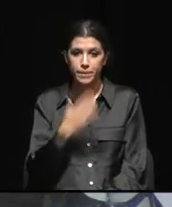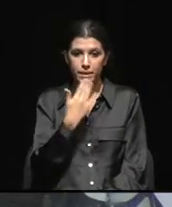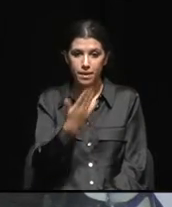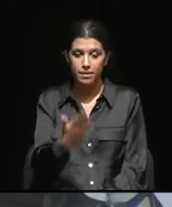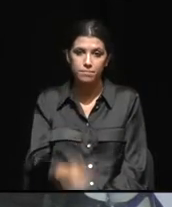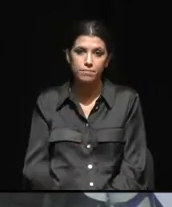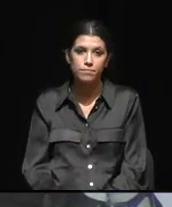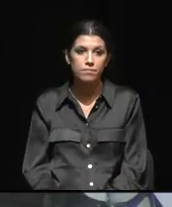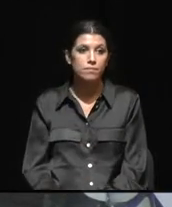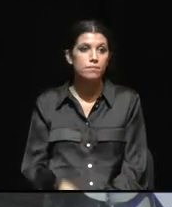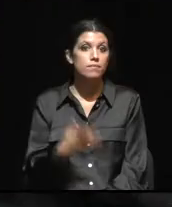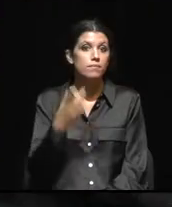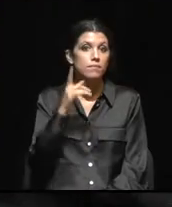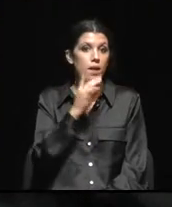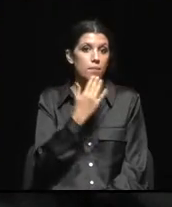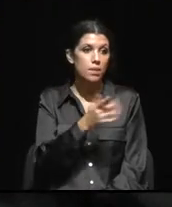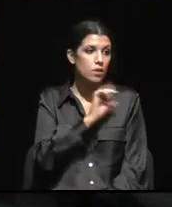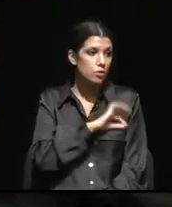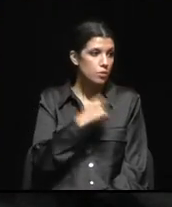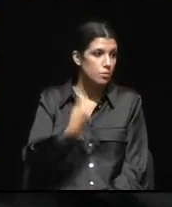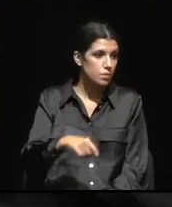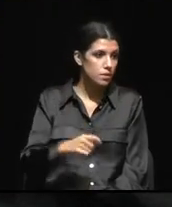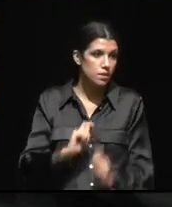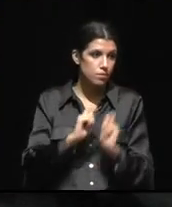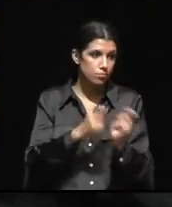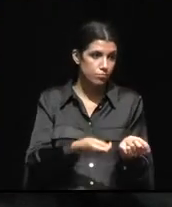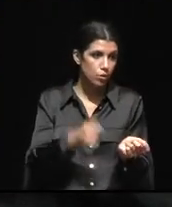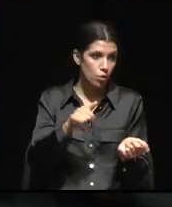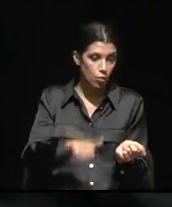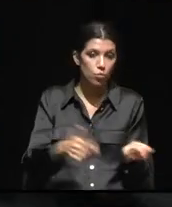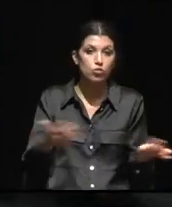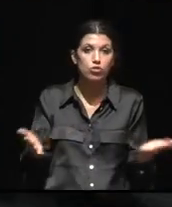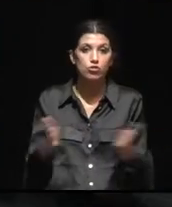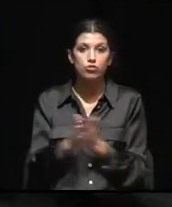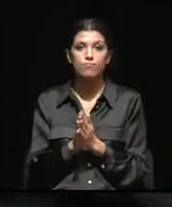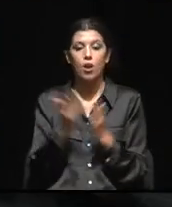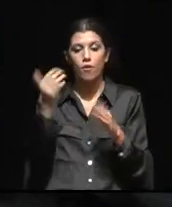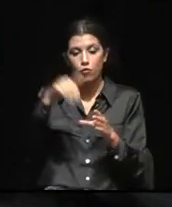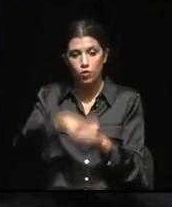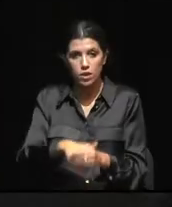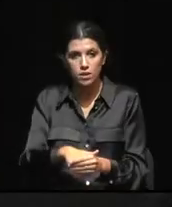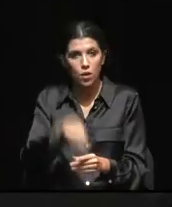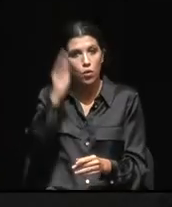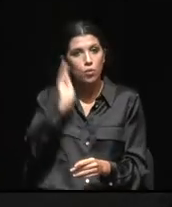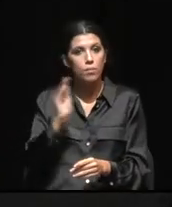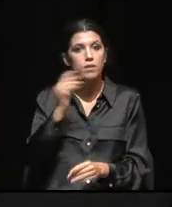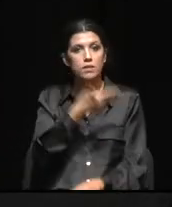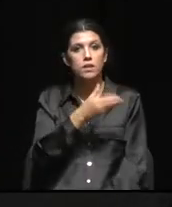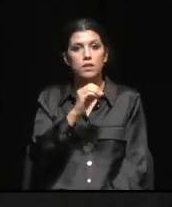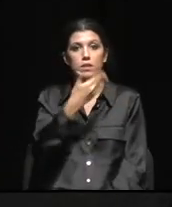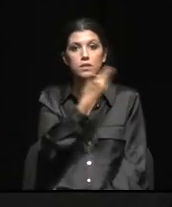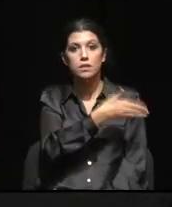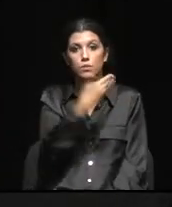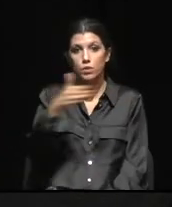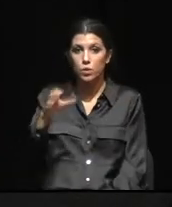obrigado Muito obrigada senhor presidente exercício vamos então passar à votação da recomendação